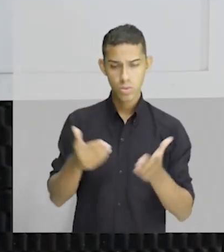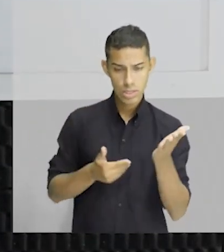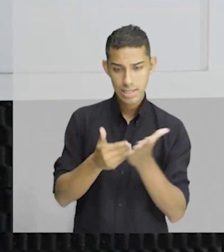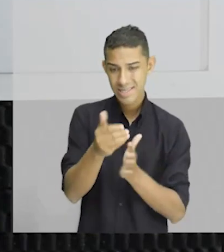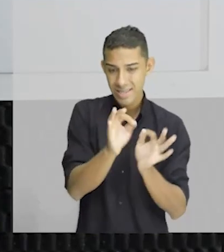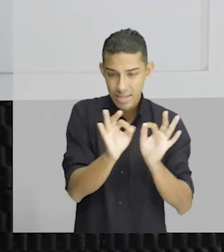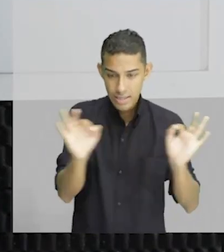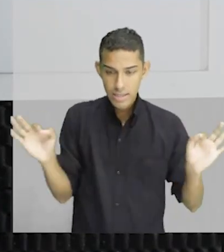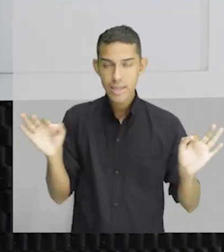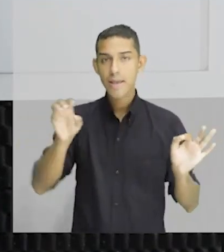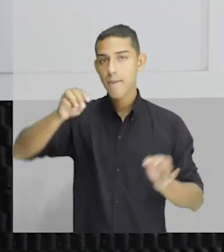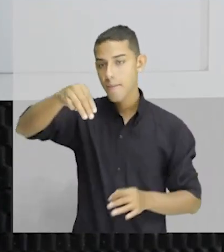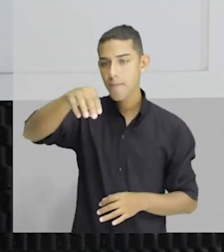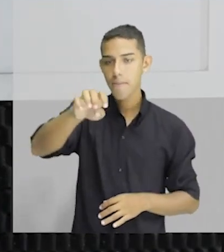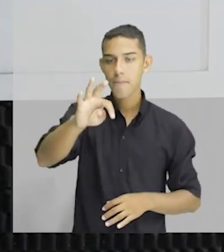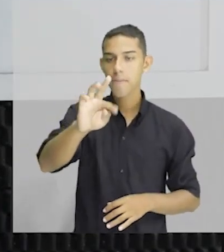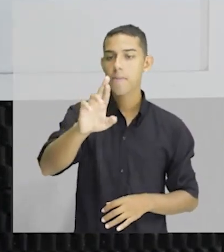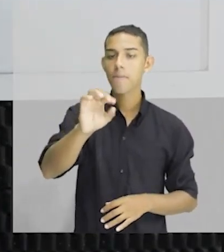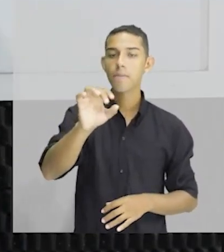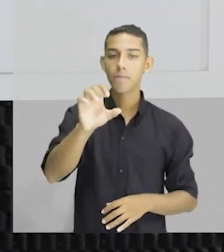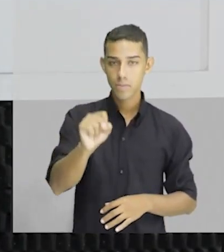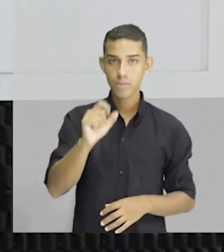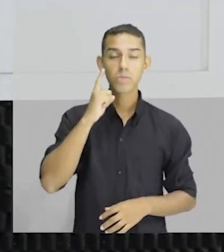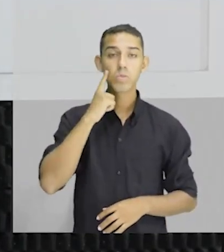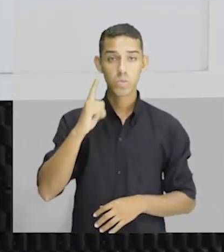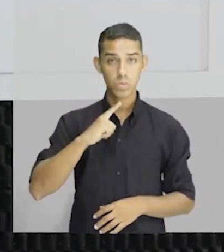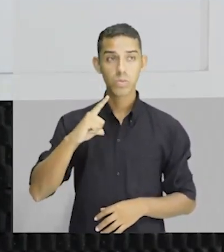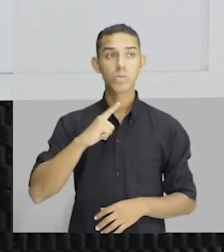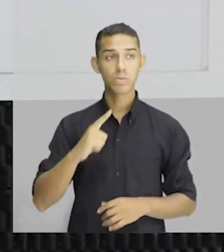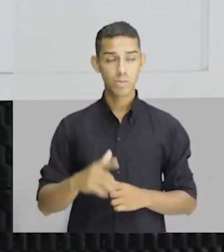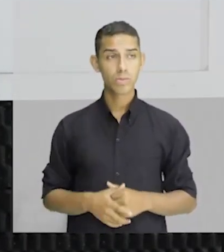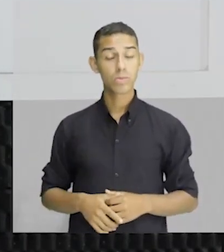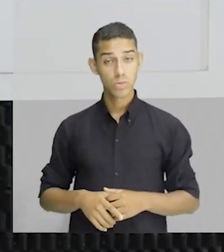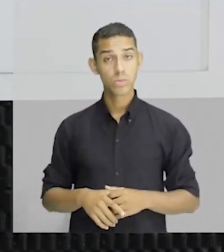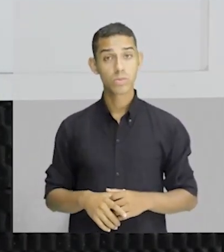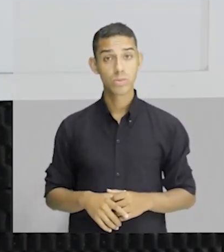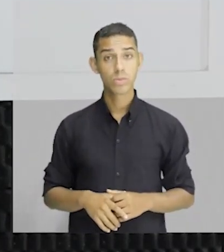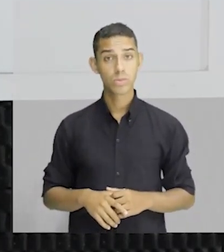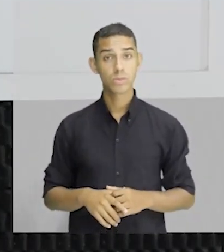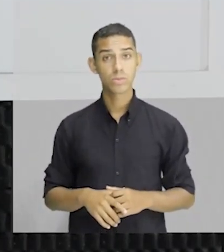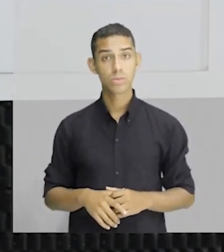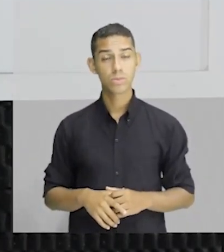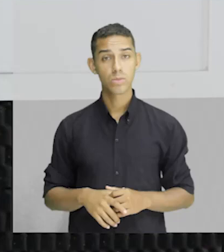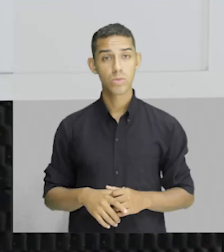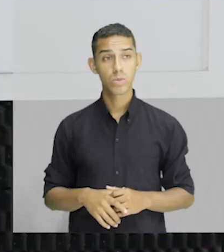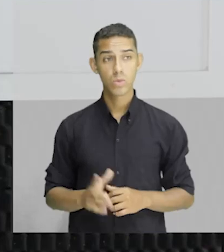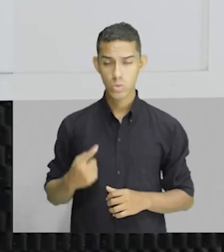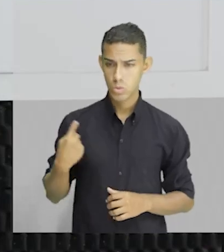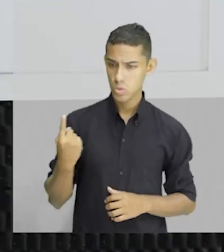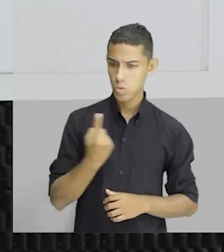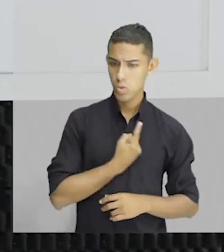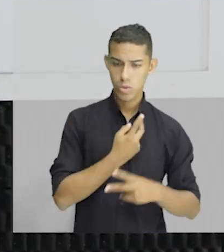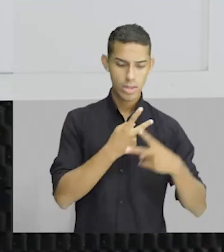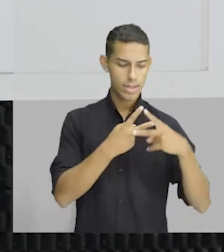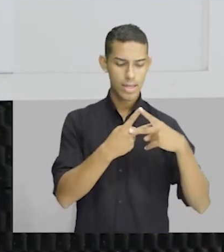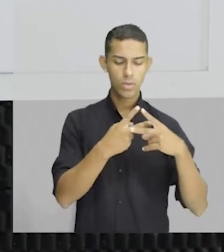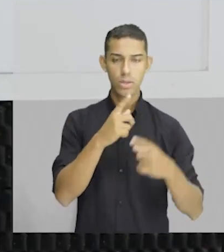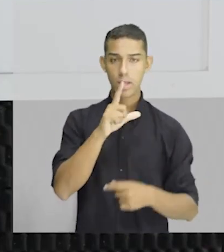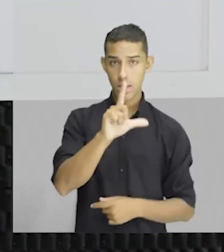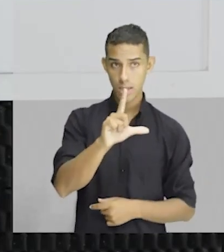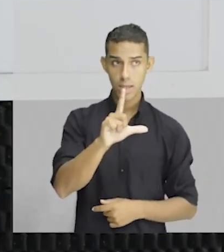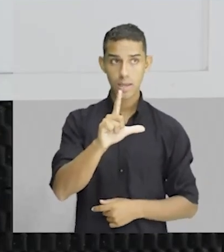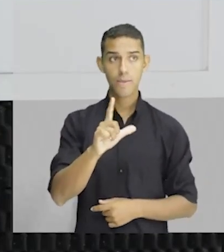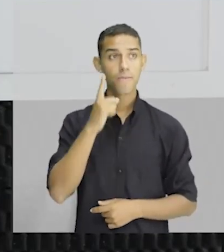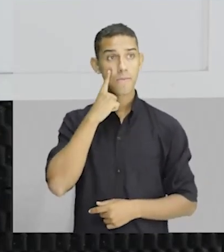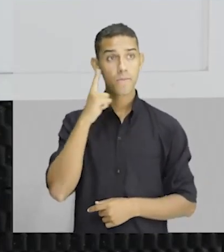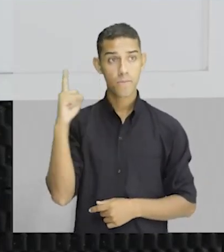ó. Então, a resposta vai estar em metros. Logo, o nosso ΔL... vou